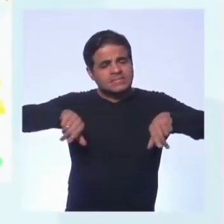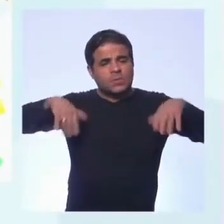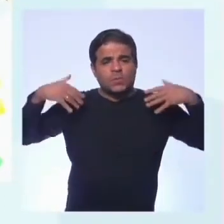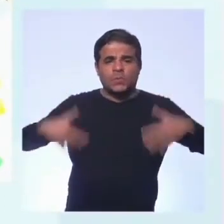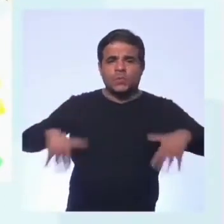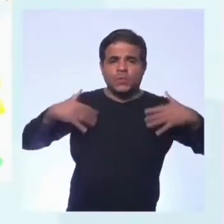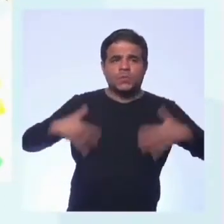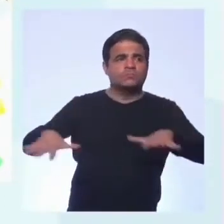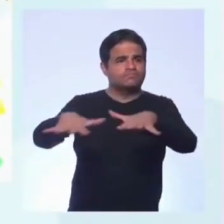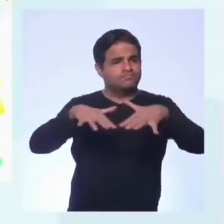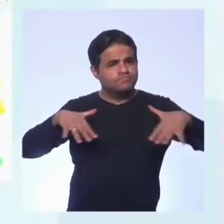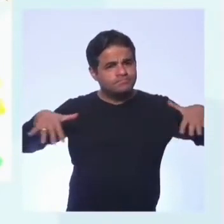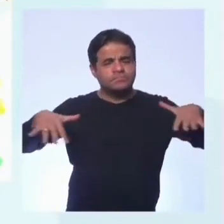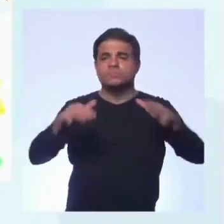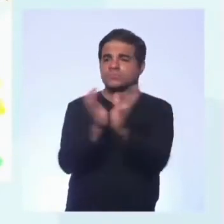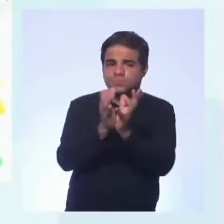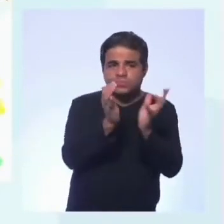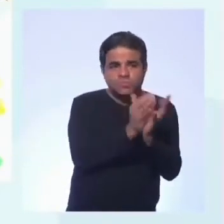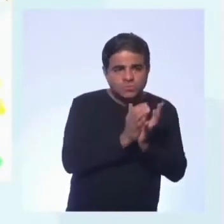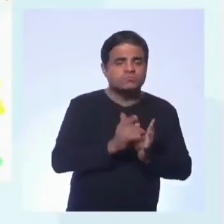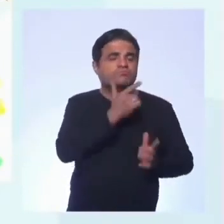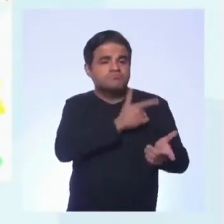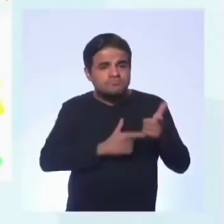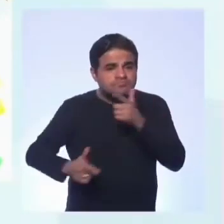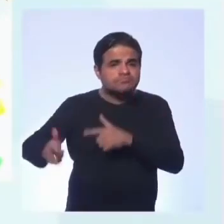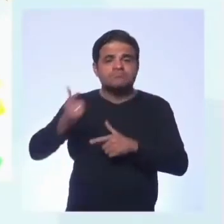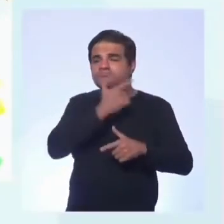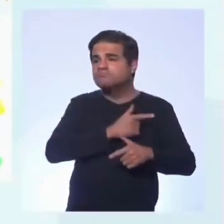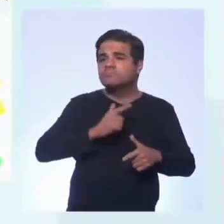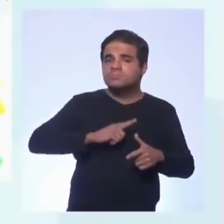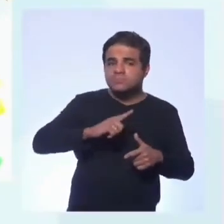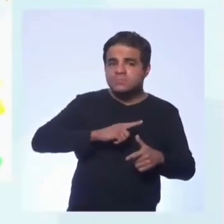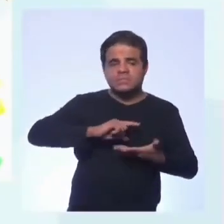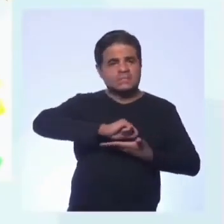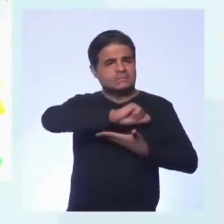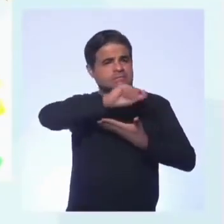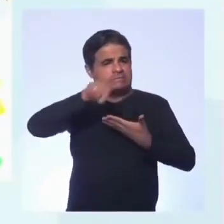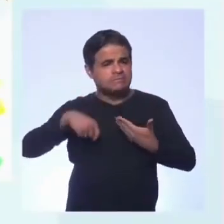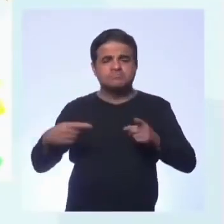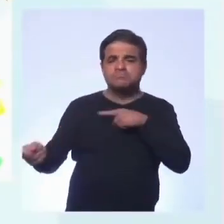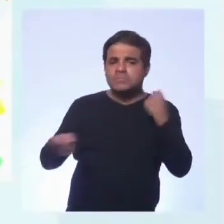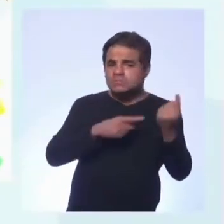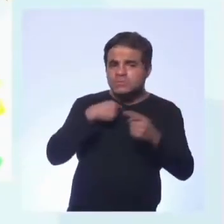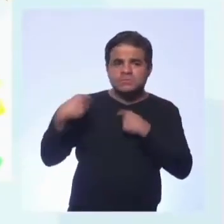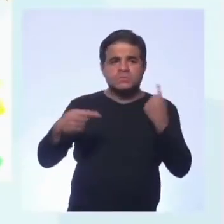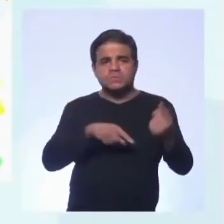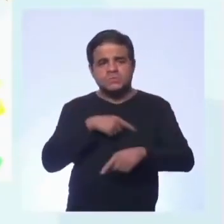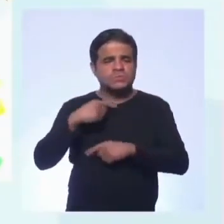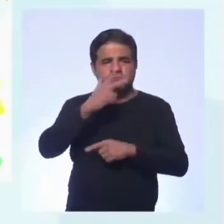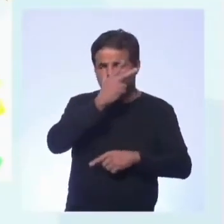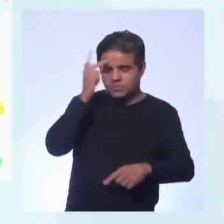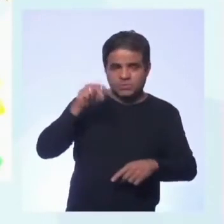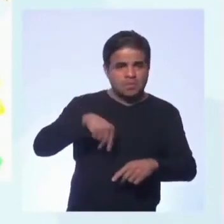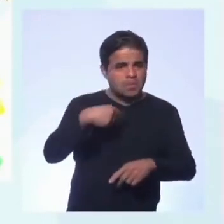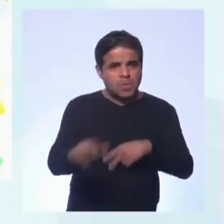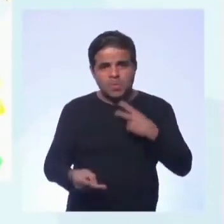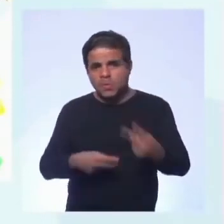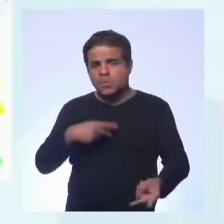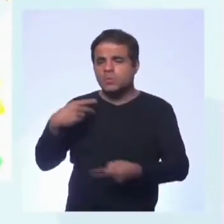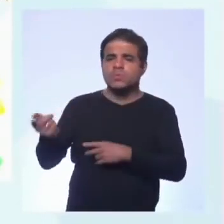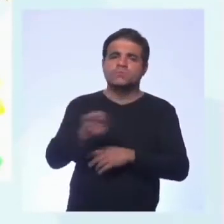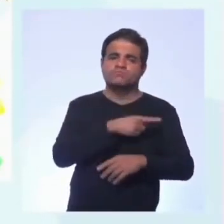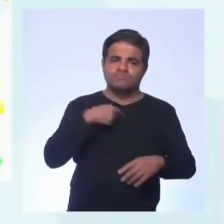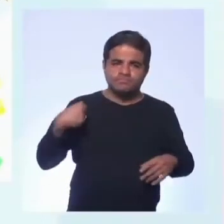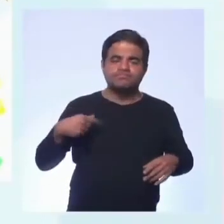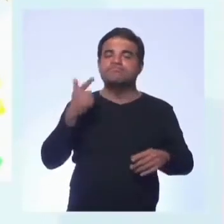barbáries no meio dos povos conquistados, né? Começa a haver aí a morte em massa das pessoas que são